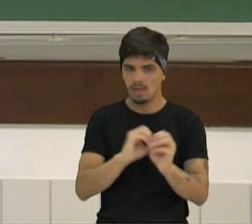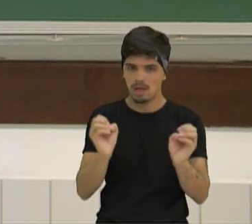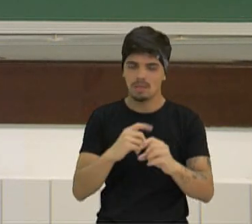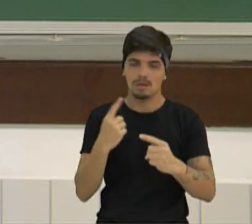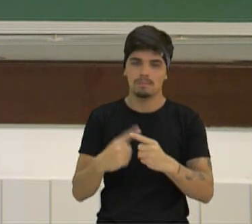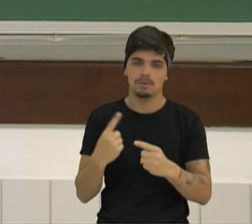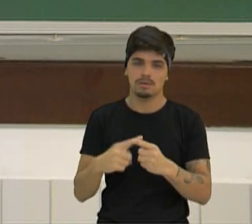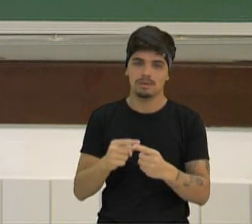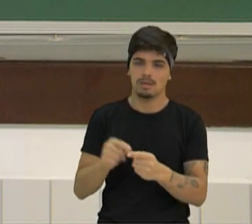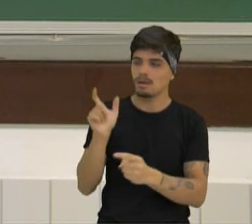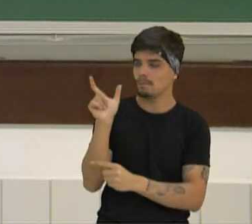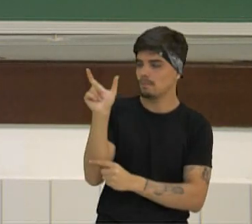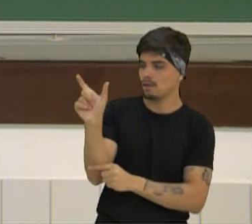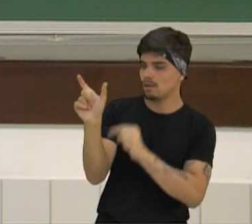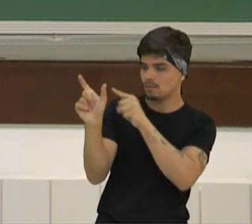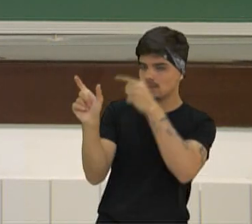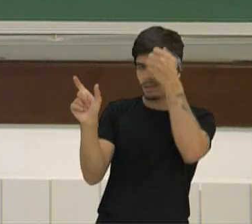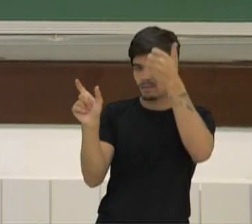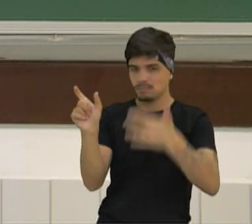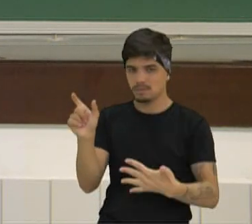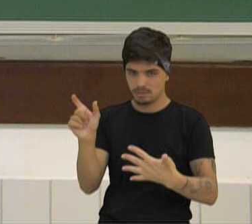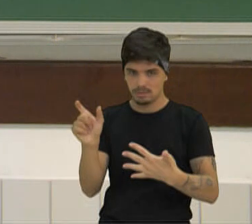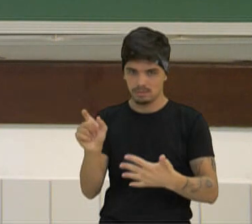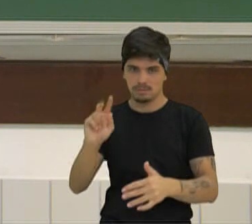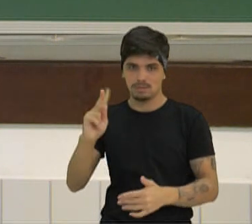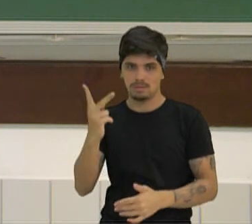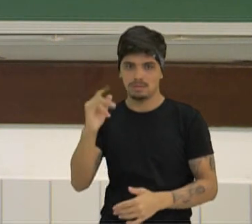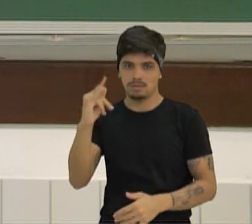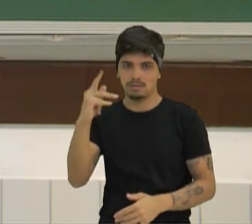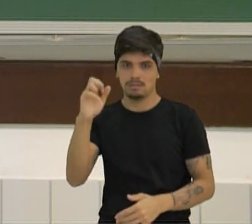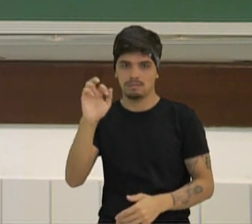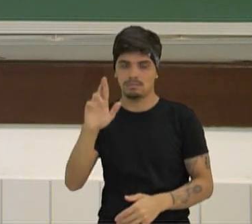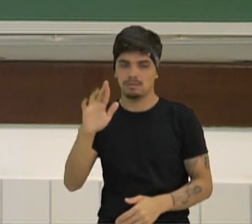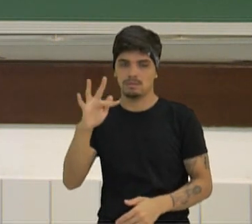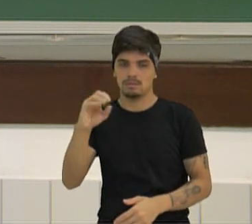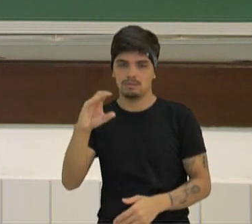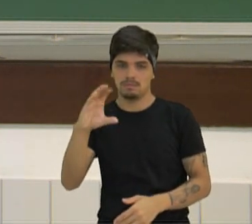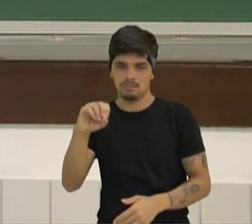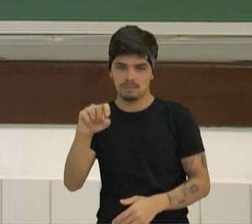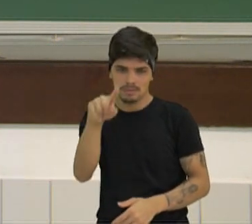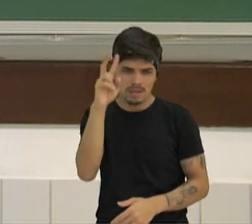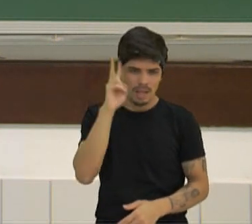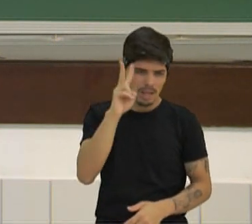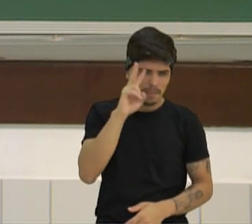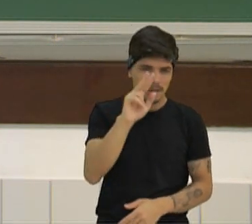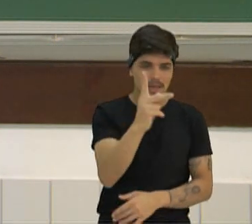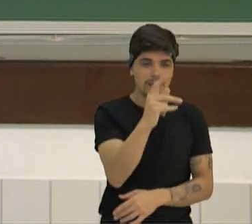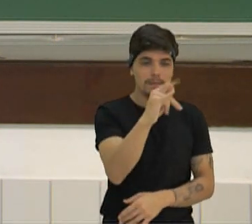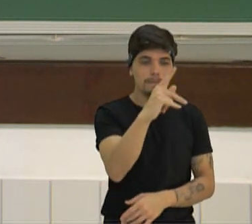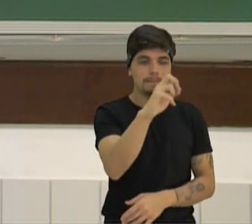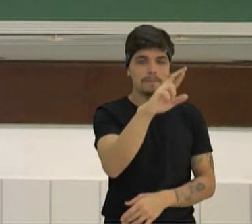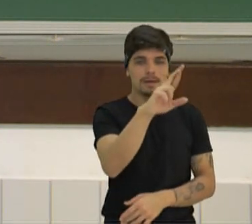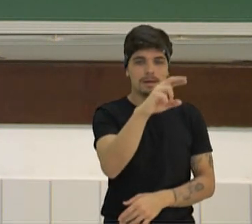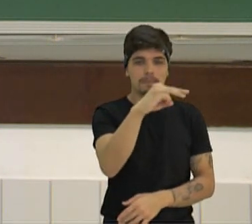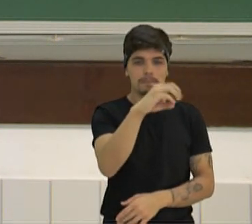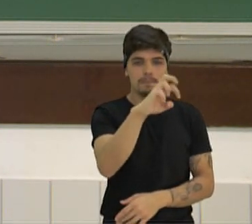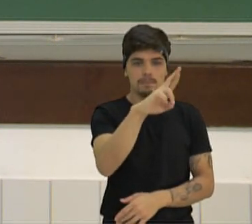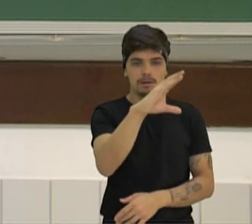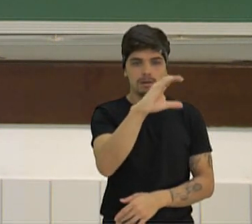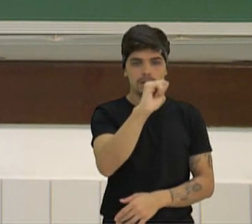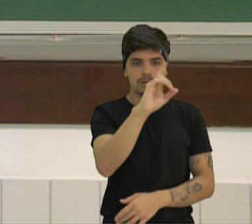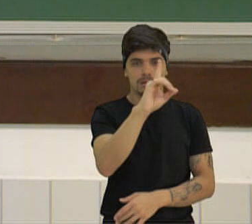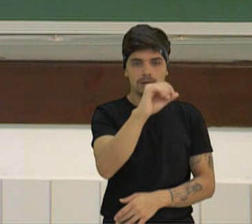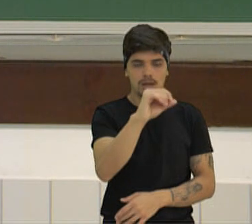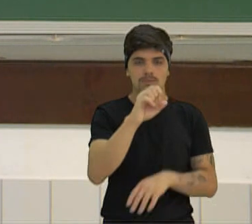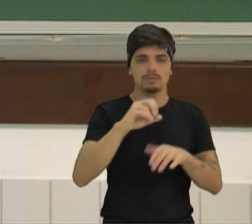porque a palavra é auto explicativa hiperfoco né lembra do hipermercado tá o mercado grandão tão hiper